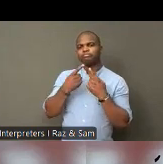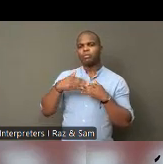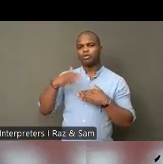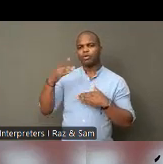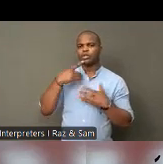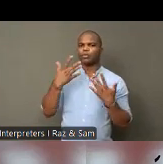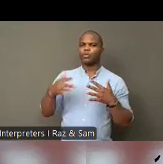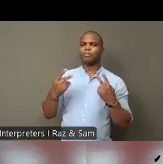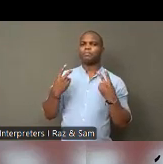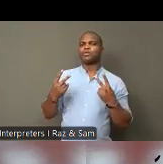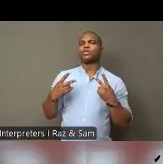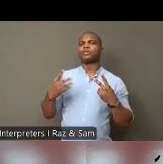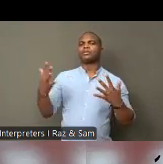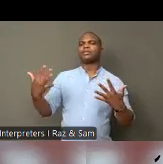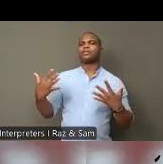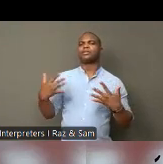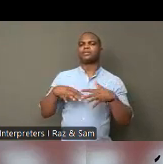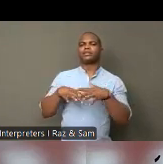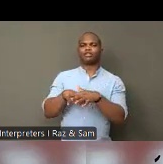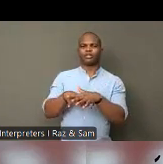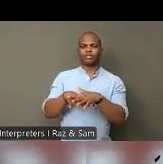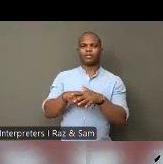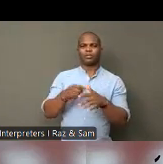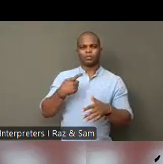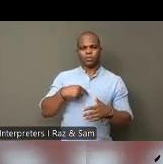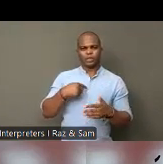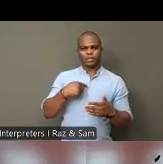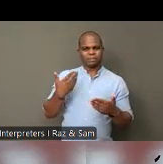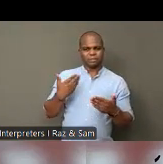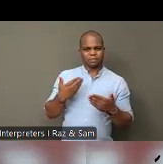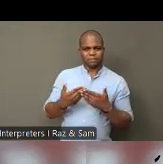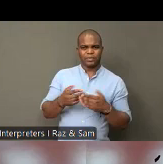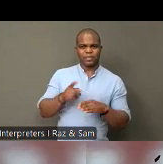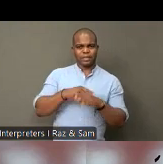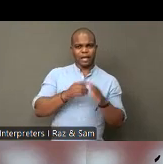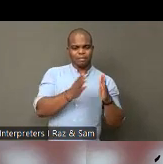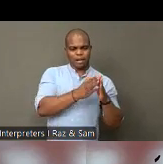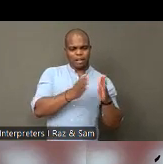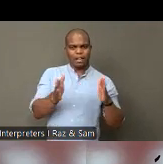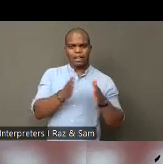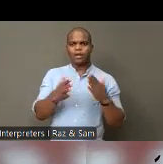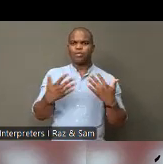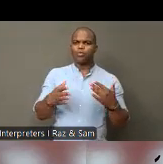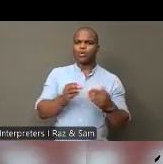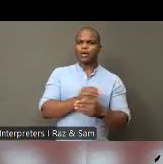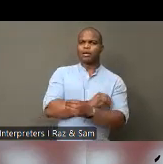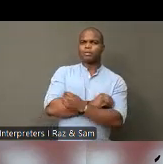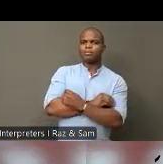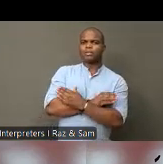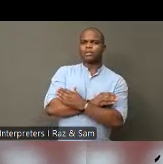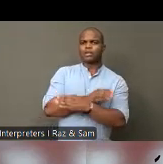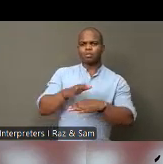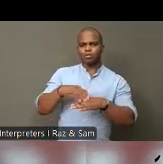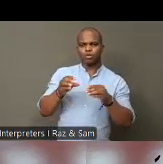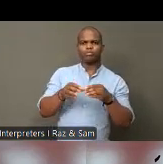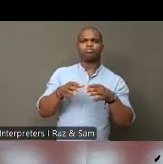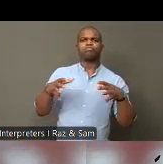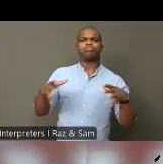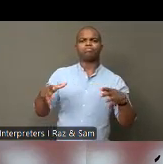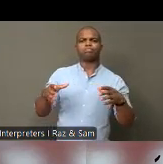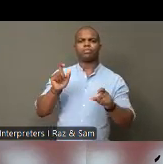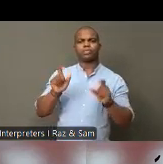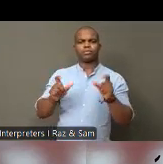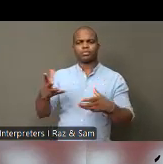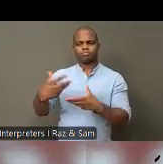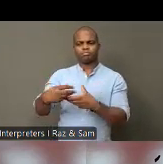em vigilância de genomas. Isso é uma área que nós gostaríamos de expandir também. Mas tudo isso não seria possível